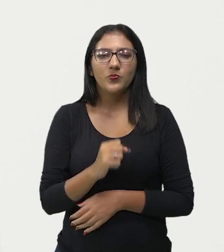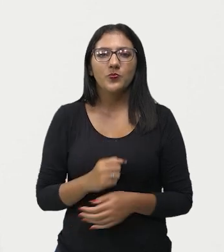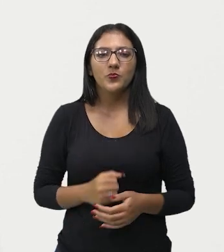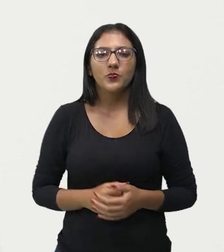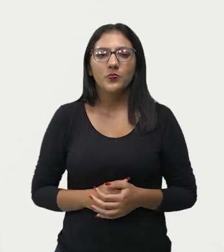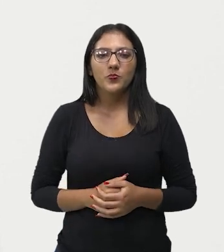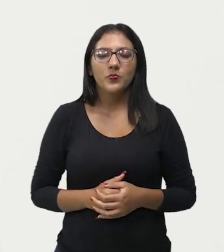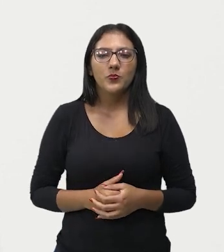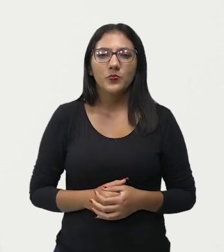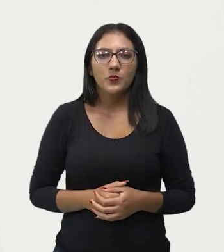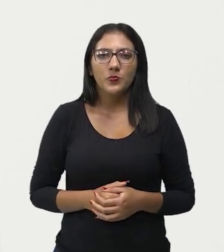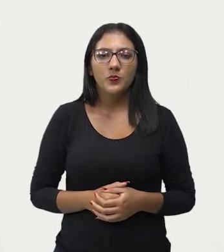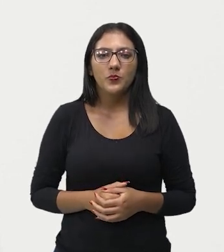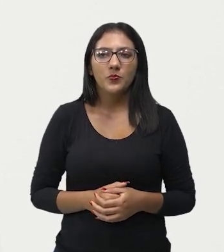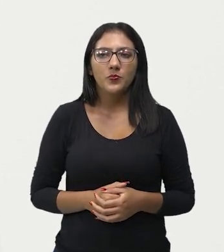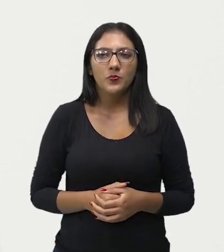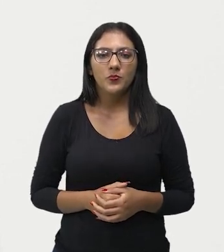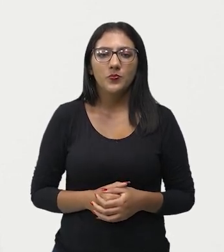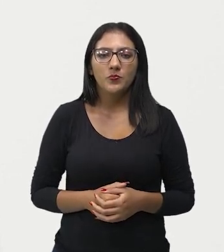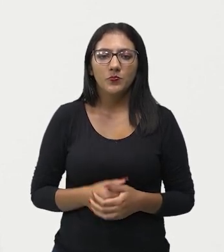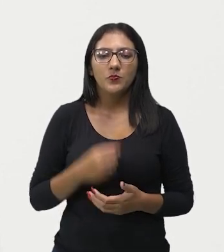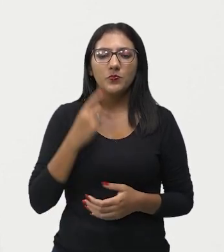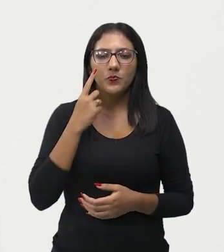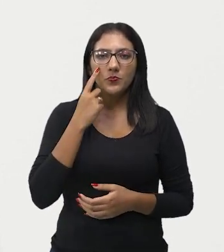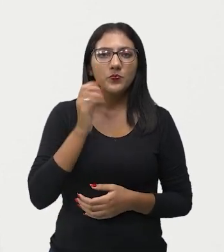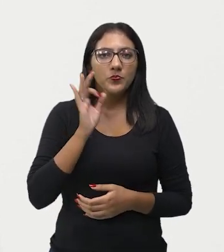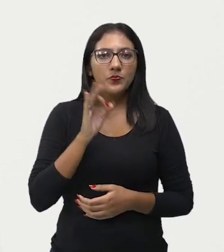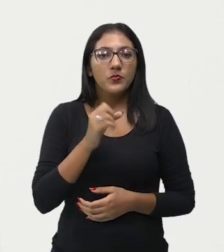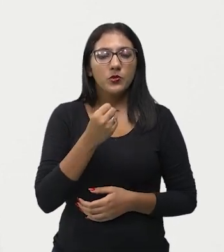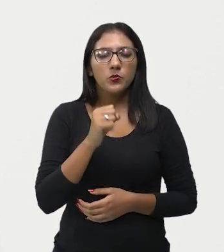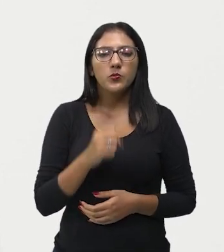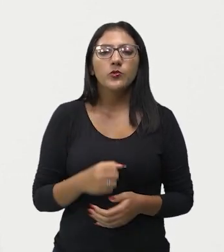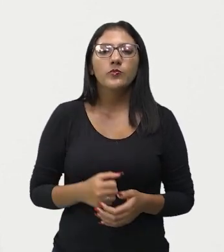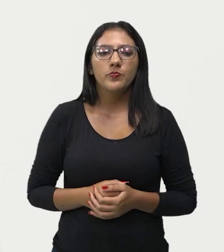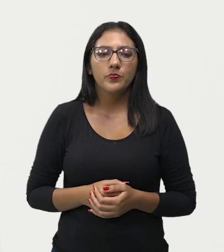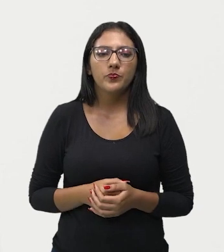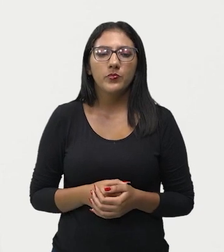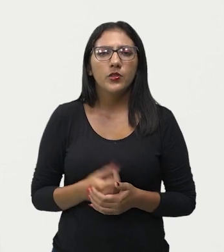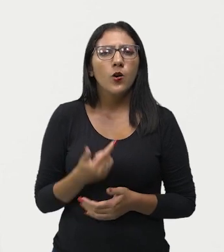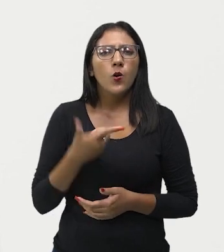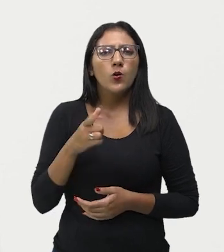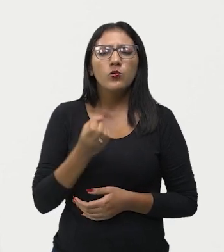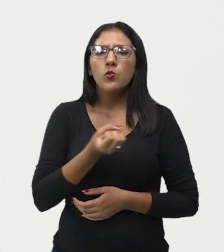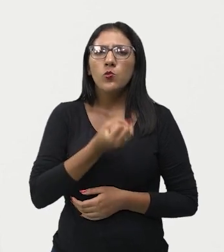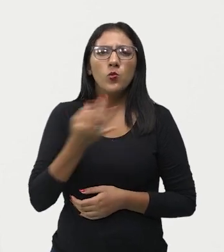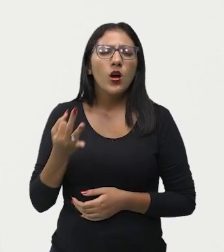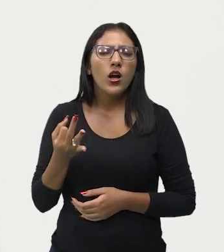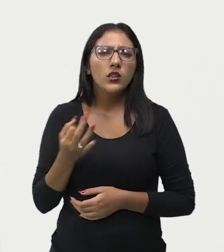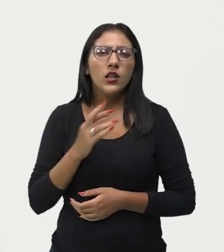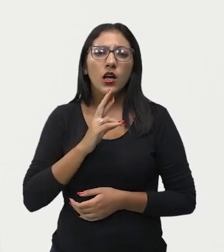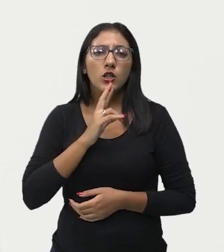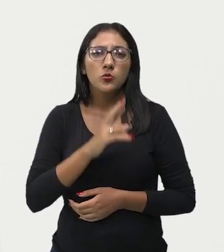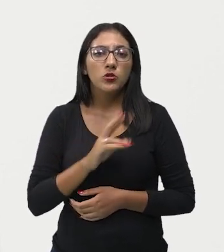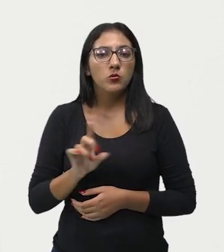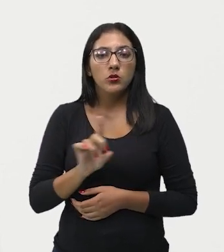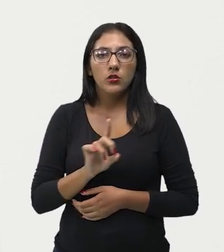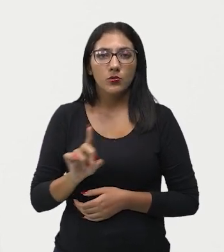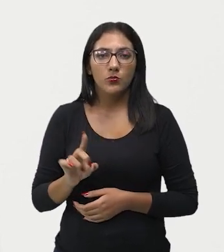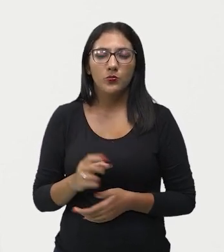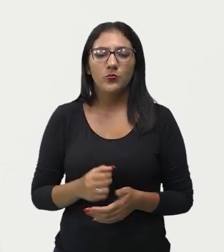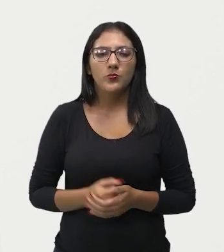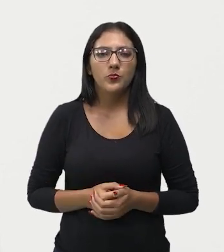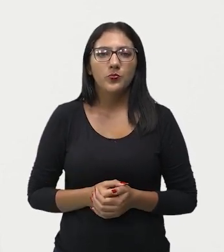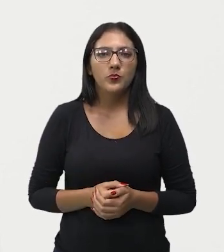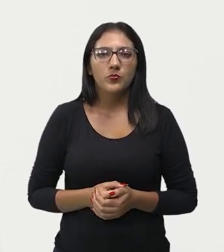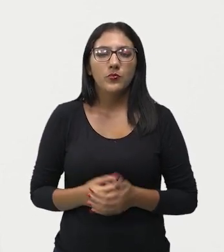8. Vamos pegar aqui o pincel, frequência absoluta 8. E quantos responderam não? É só a gente ir lá olhar na nossa tabela,